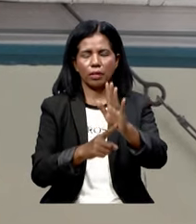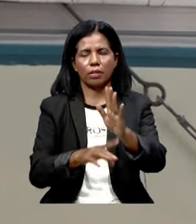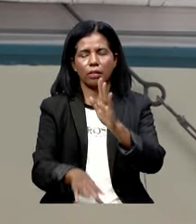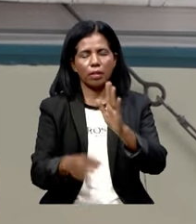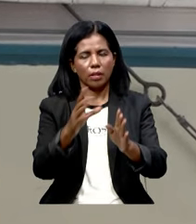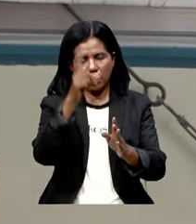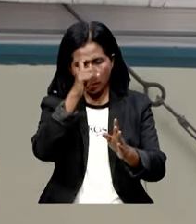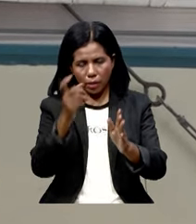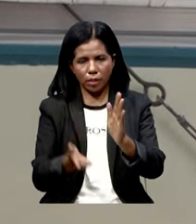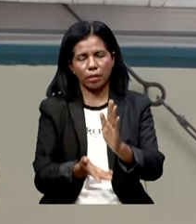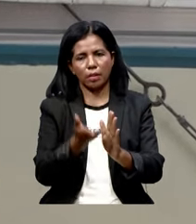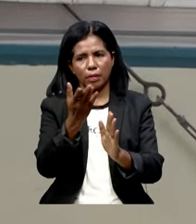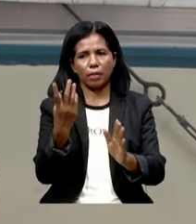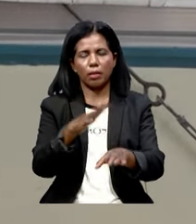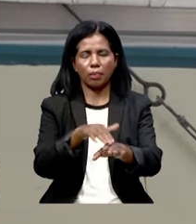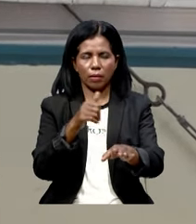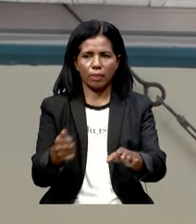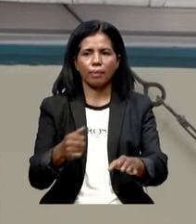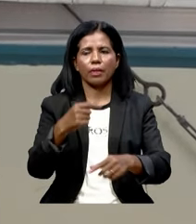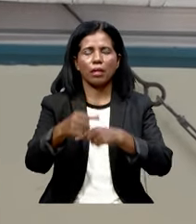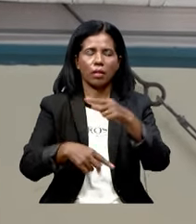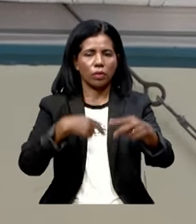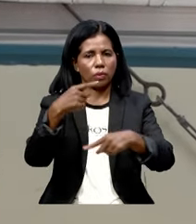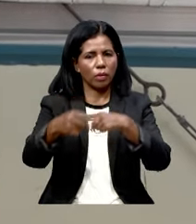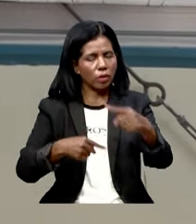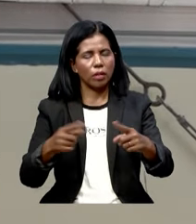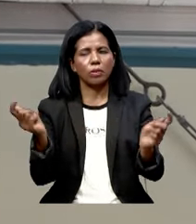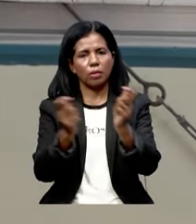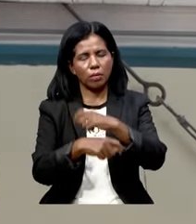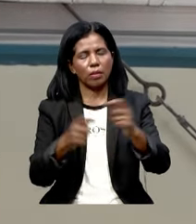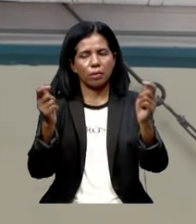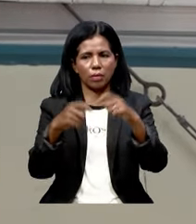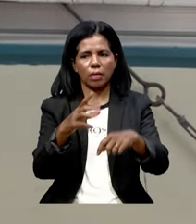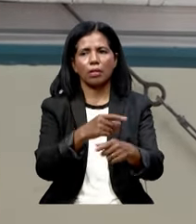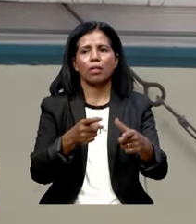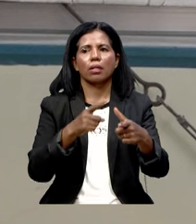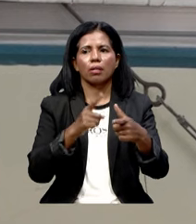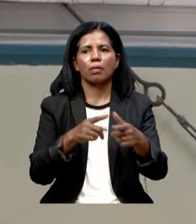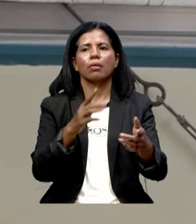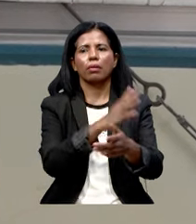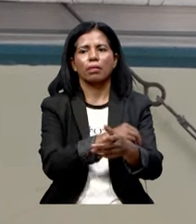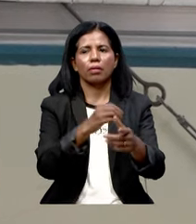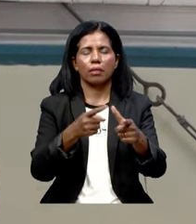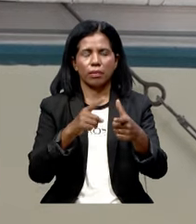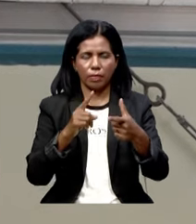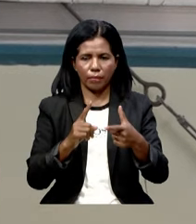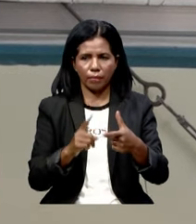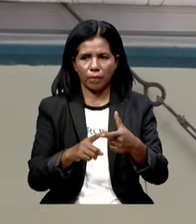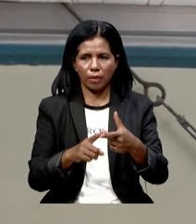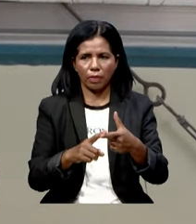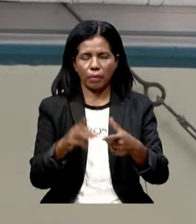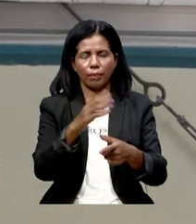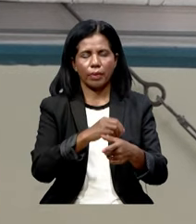mai mosalo recrutamento ne ciclos babe recrutamento promoção ho